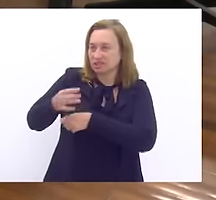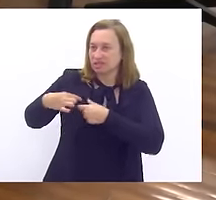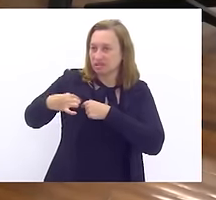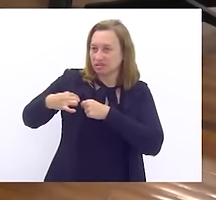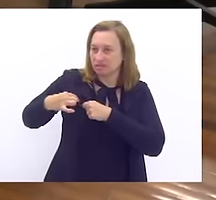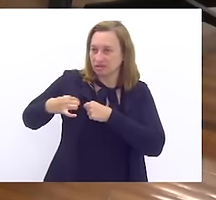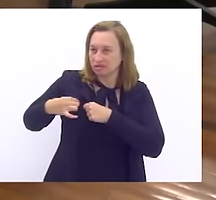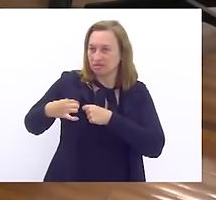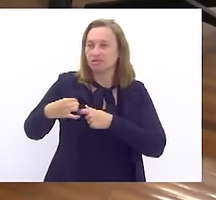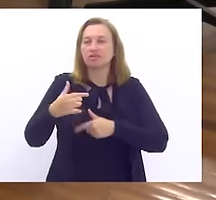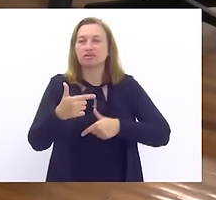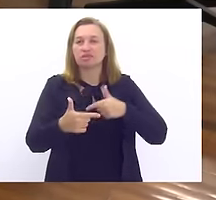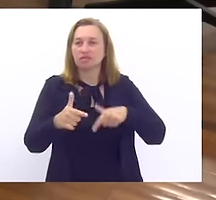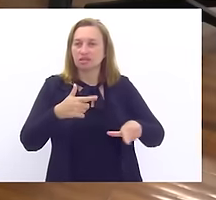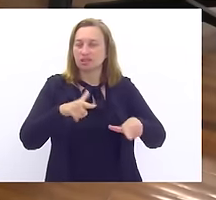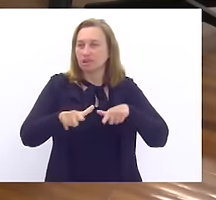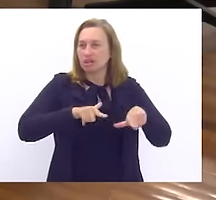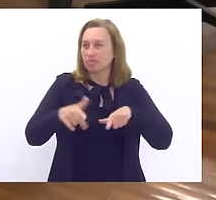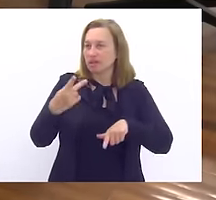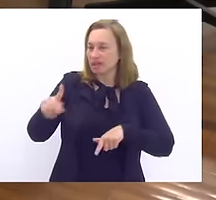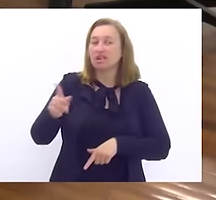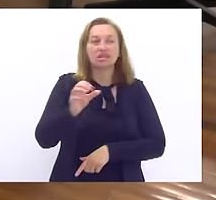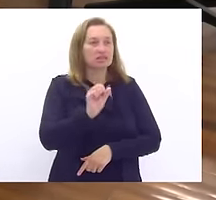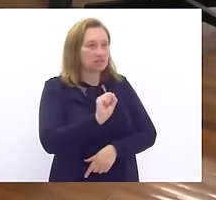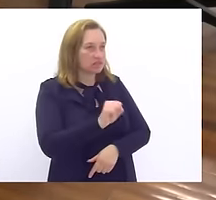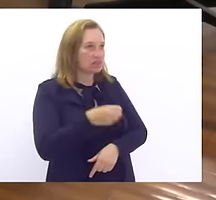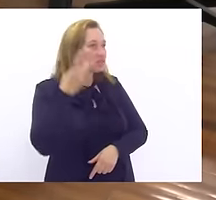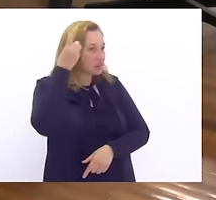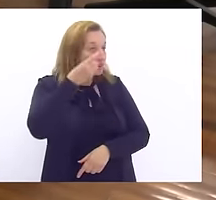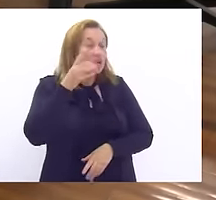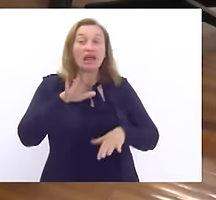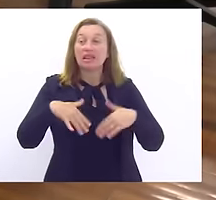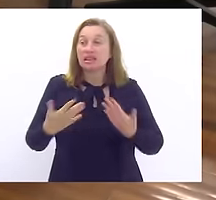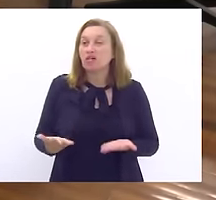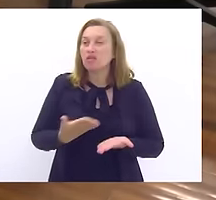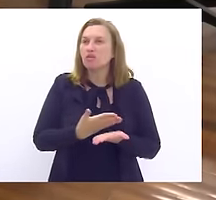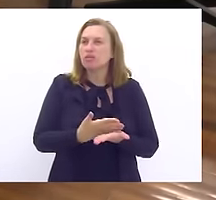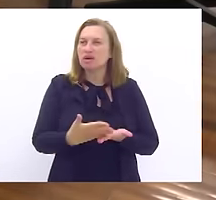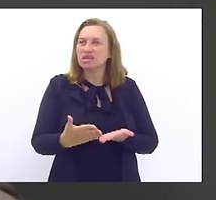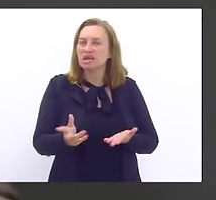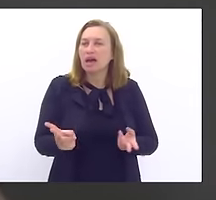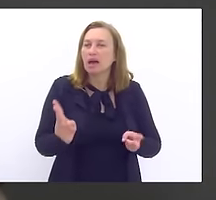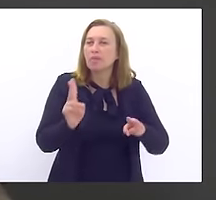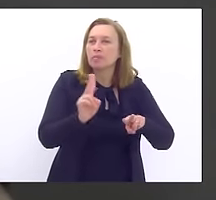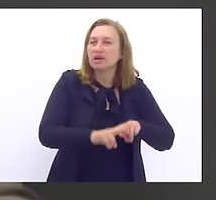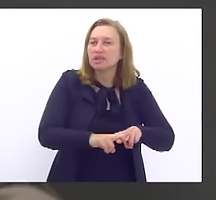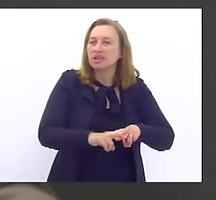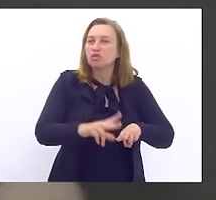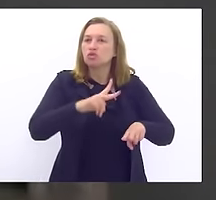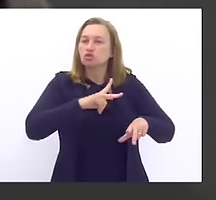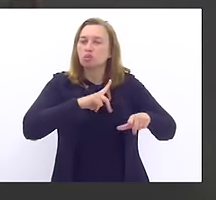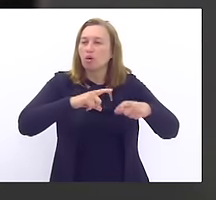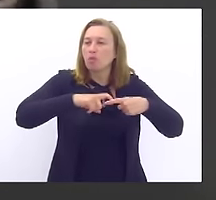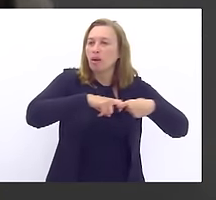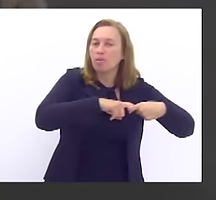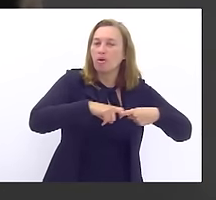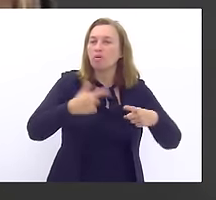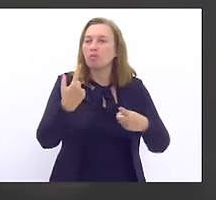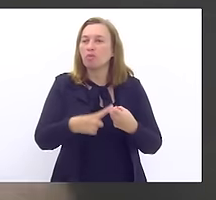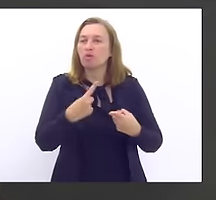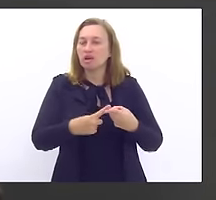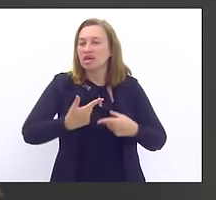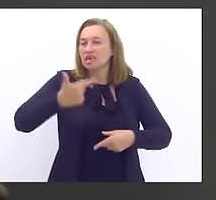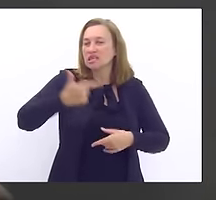monitorando as operações não é isso já estão Deputado então vocês vão ter que começar a aprender os próprios reboques porque segundo